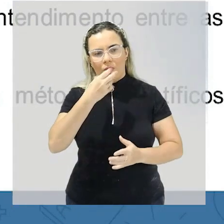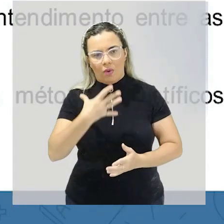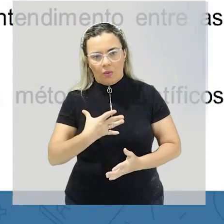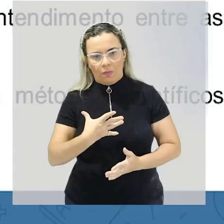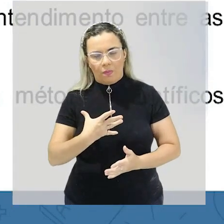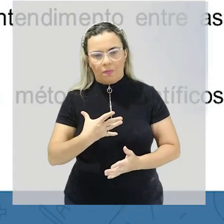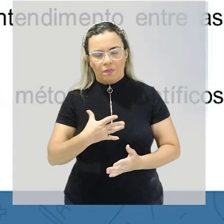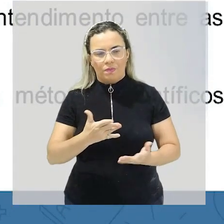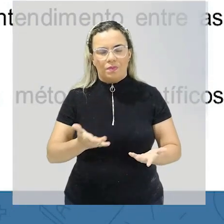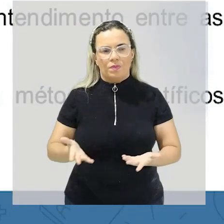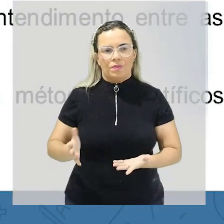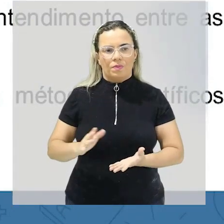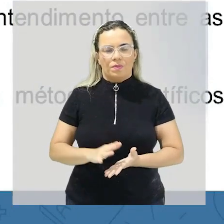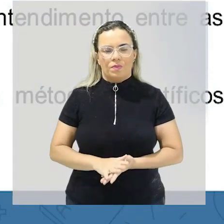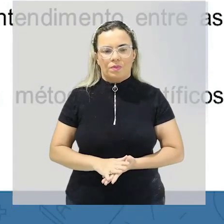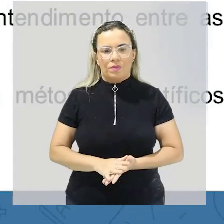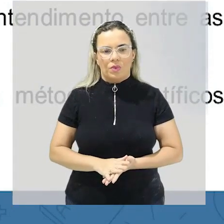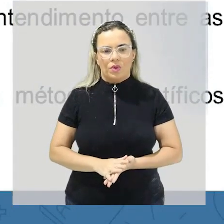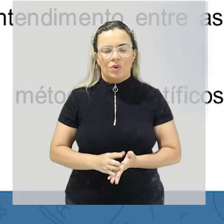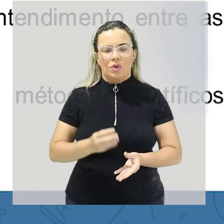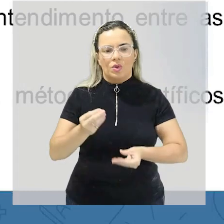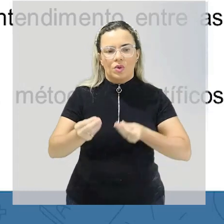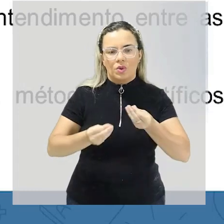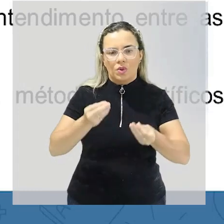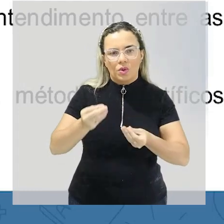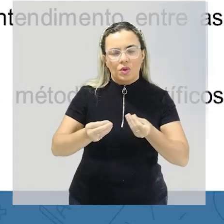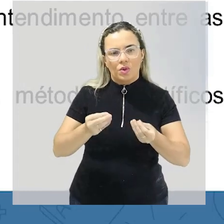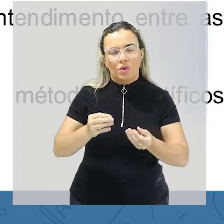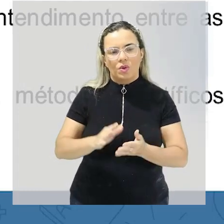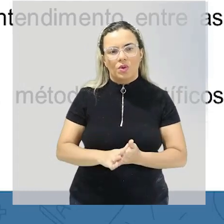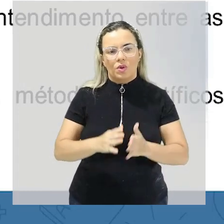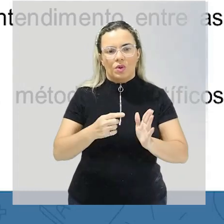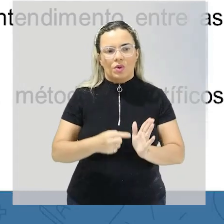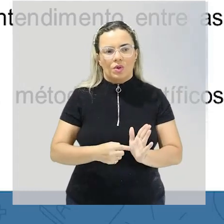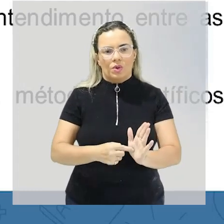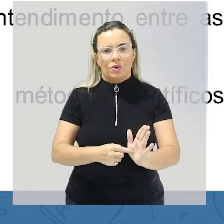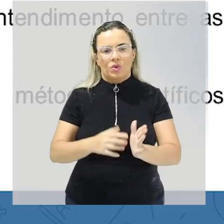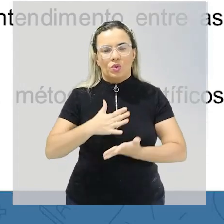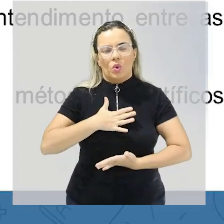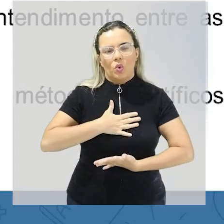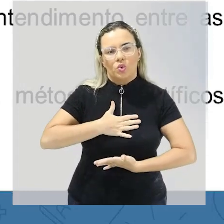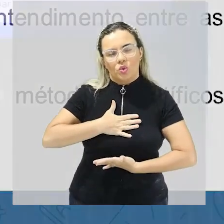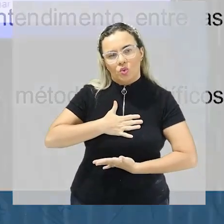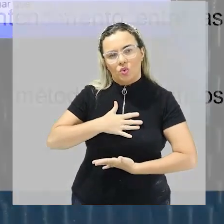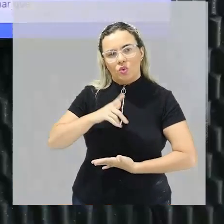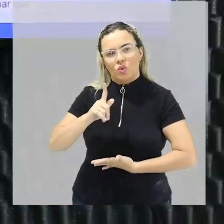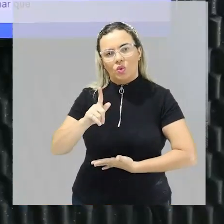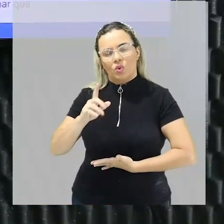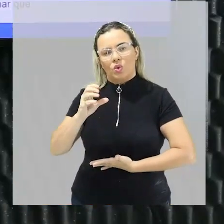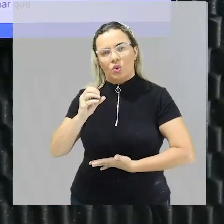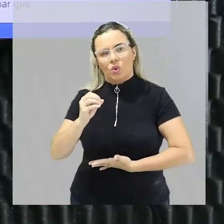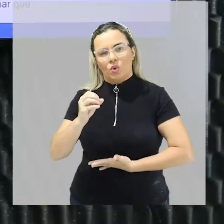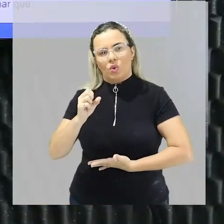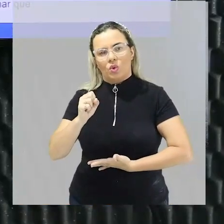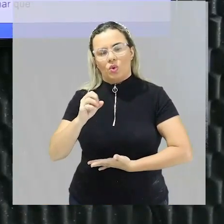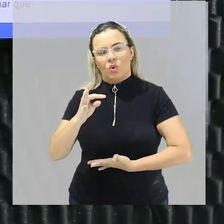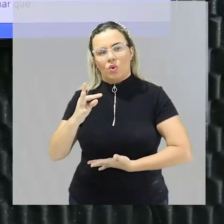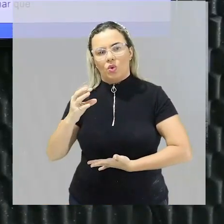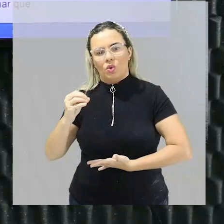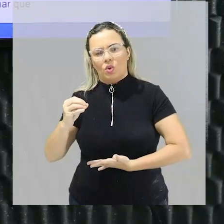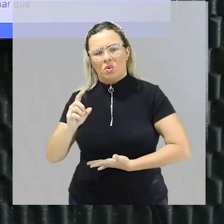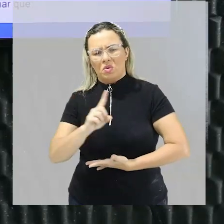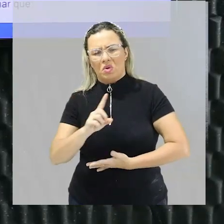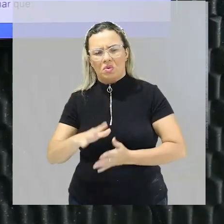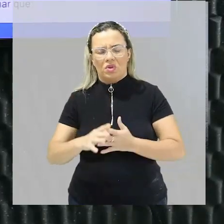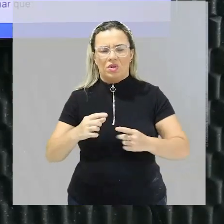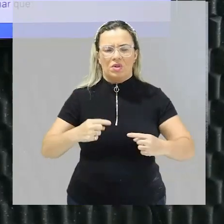aqui que o tratamento necessariamente à questão do gosto, tá, enquanto não